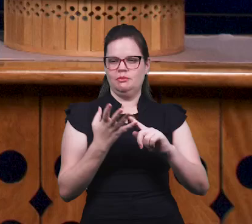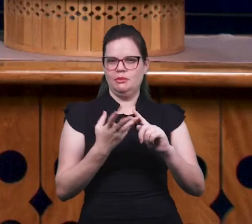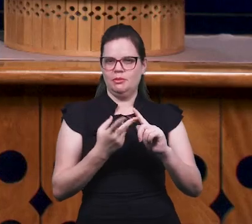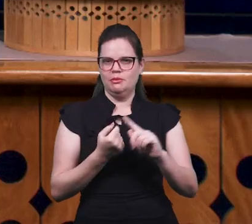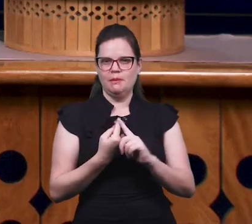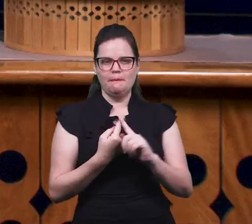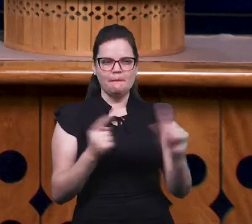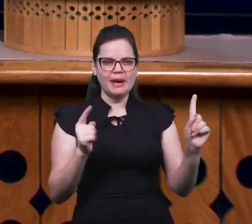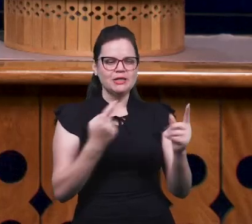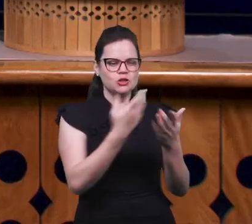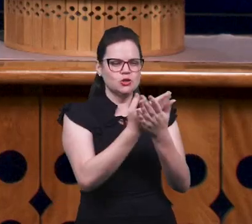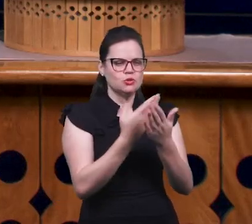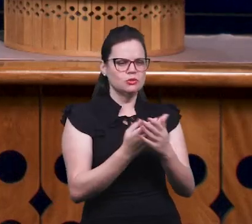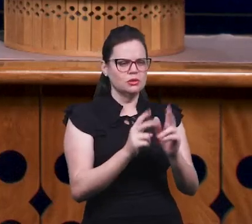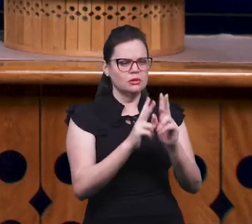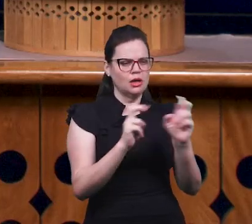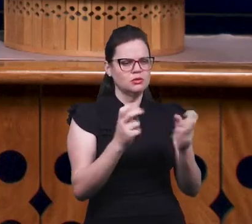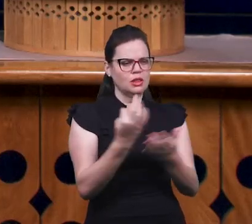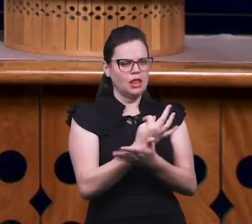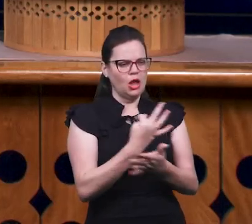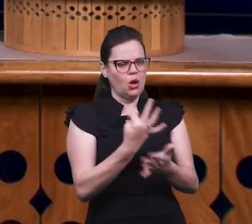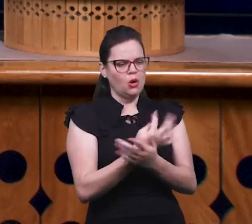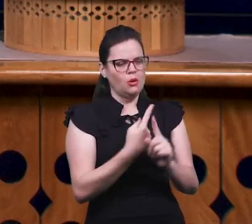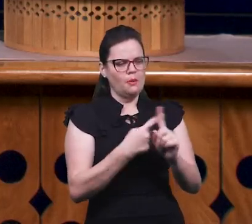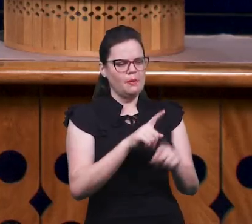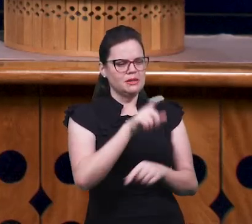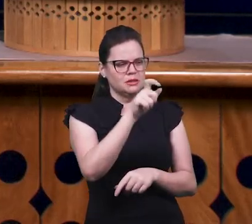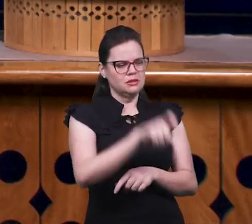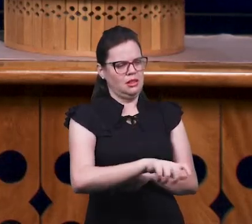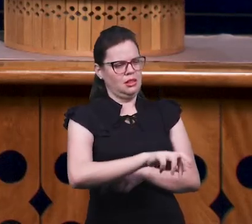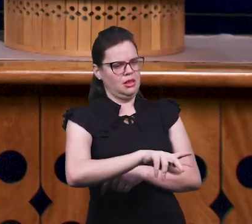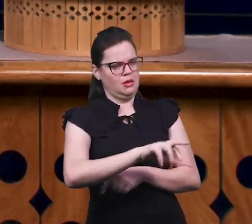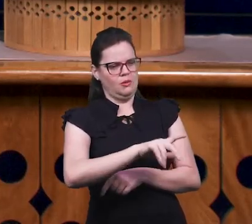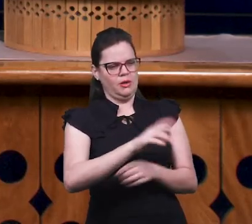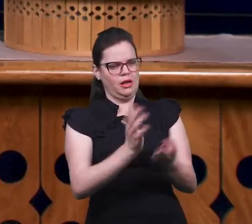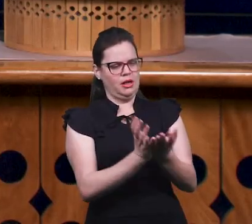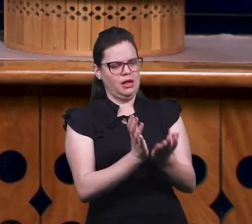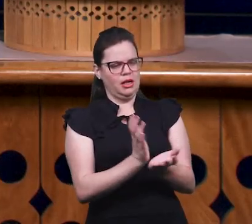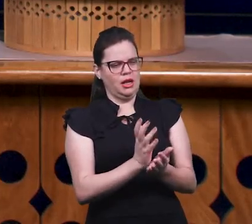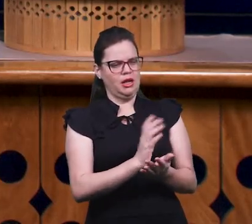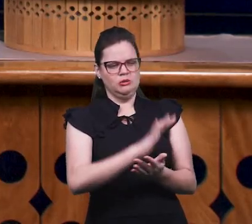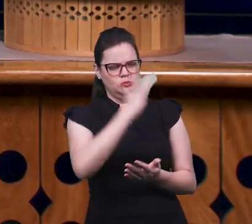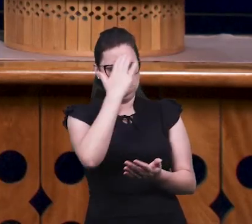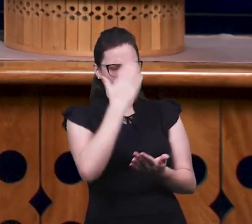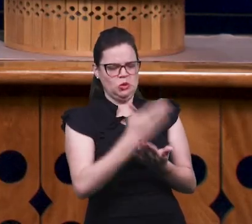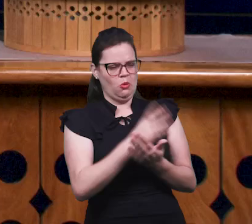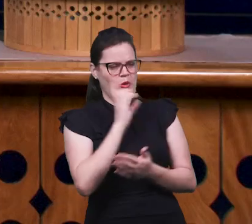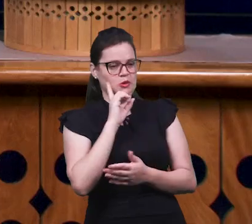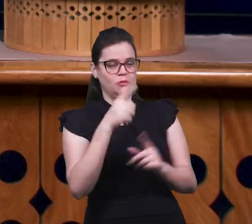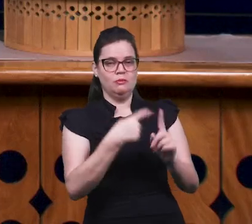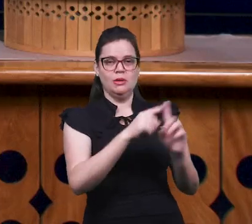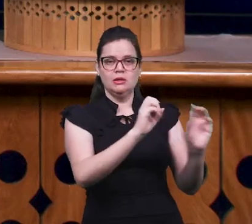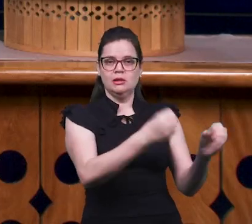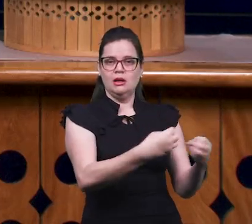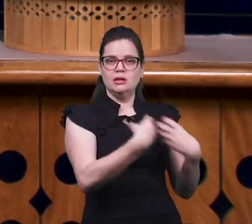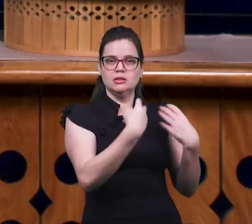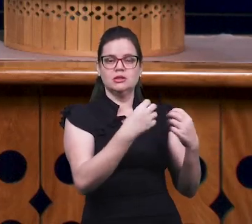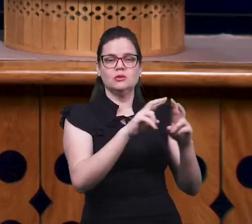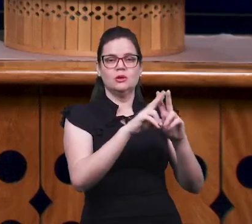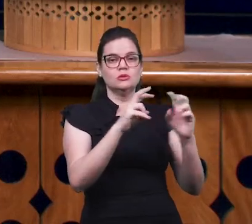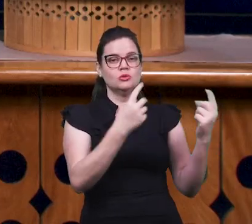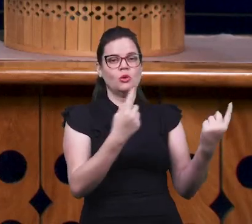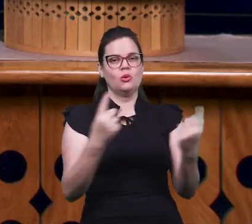ateus, professores ateus, que lhes ensinaram coisas contra a palavra de Deus. Então são duas vertentes, a teologia e a